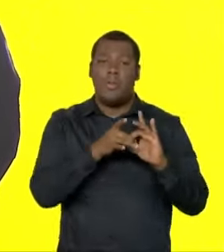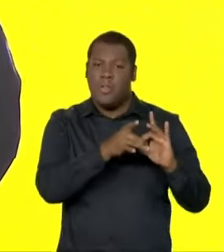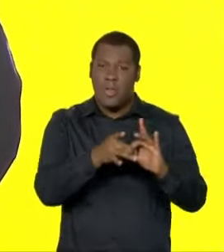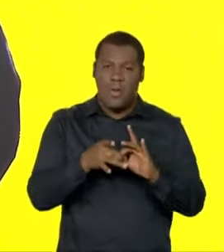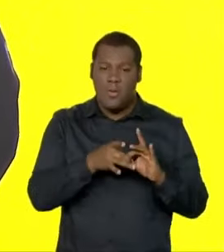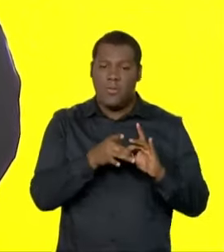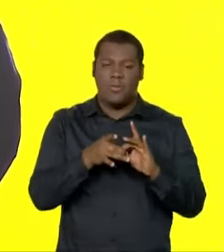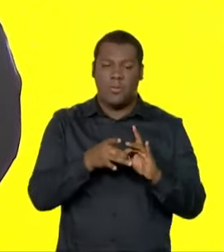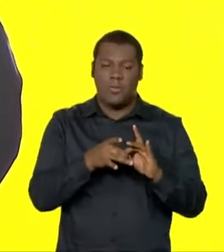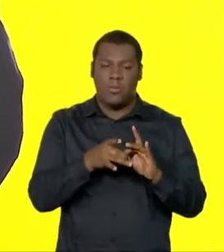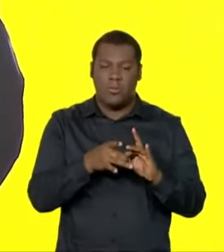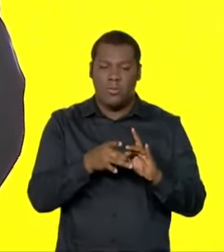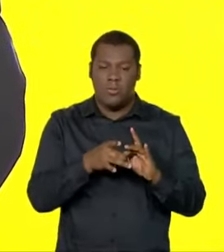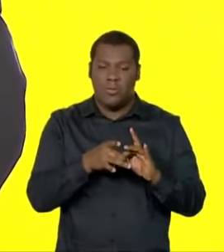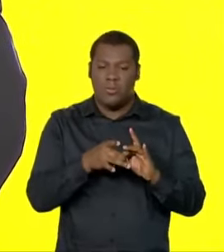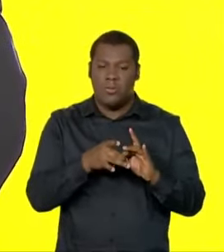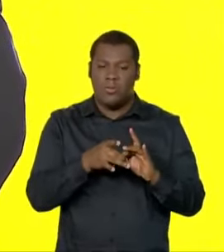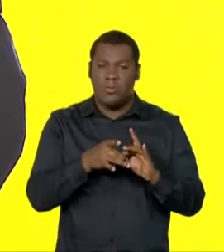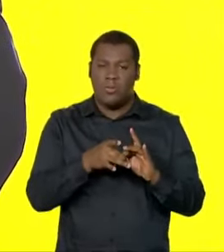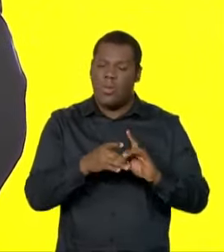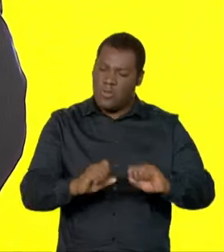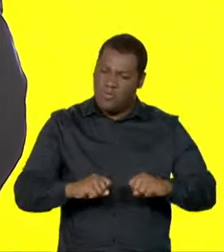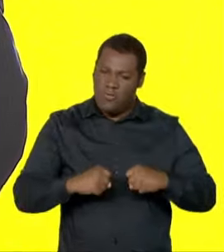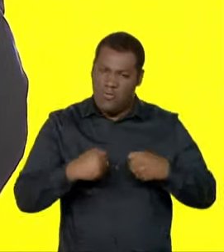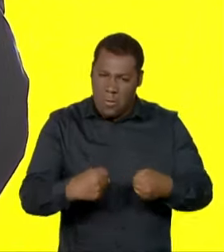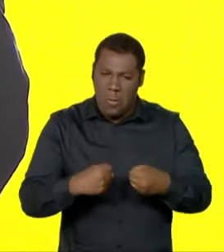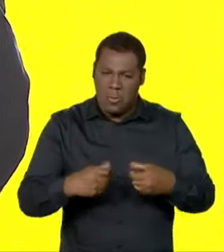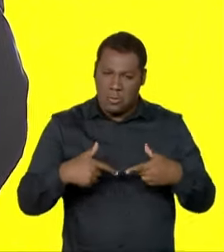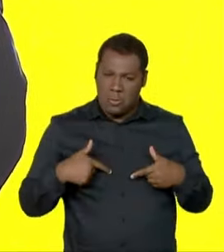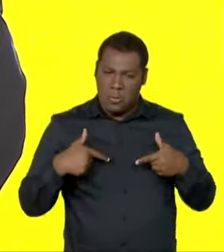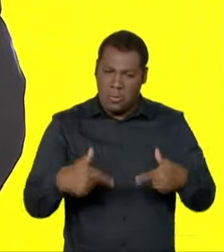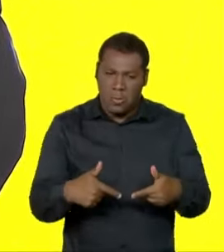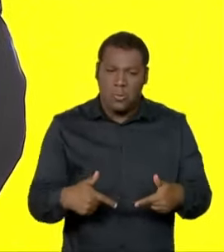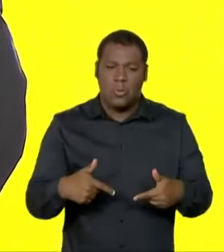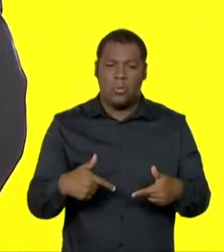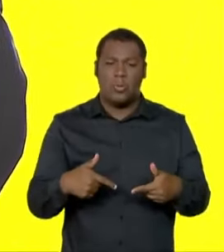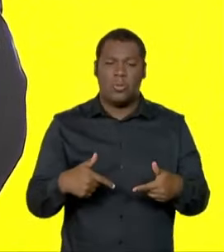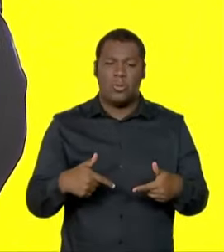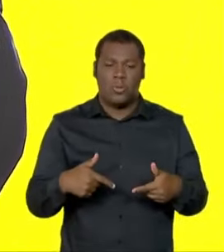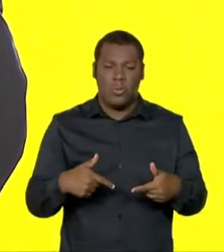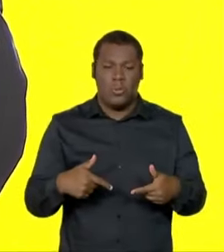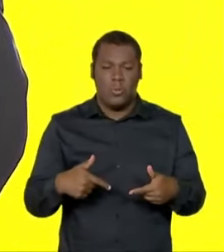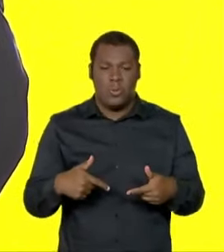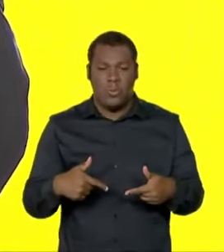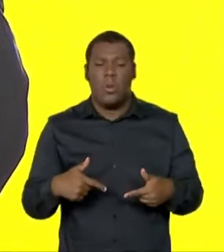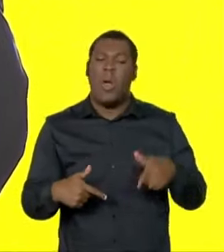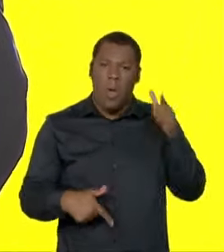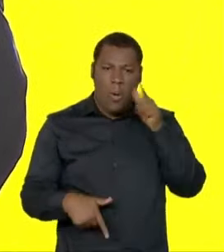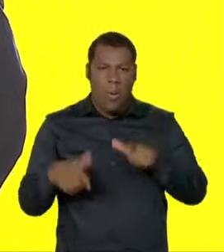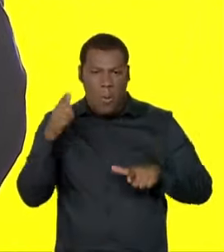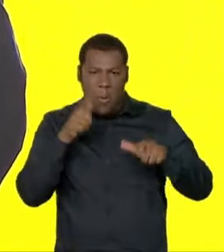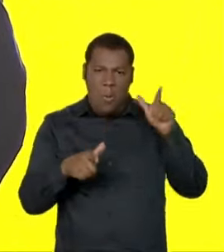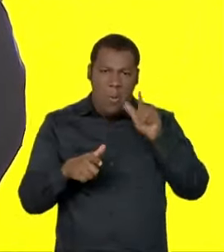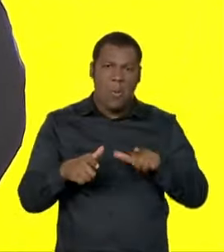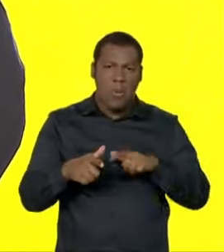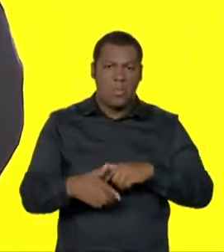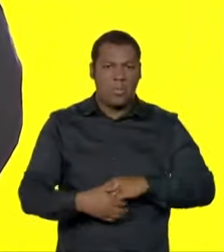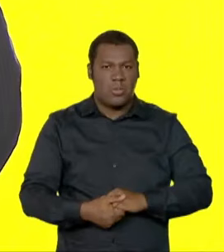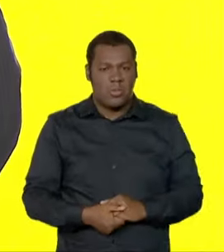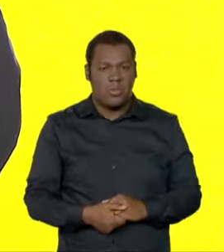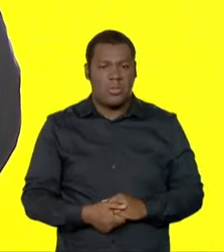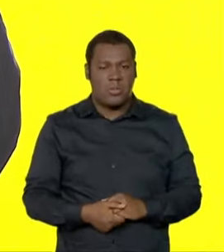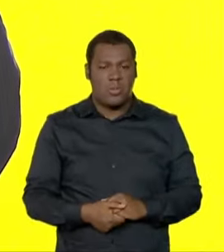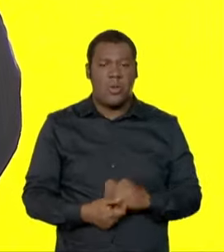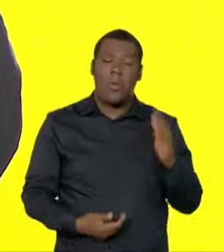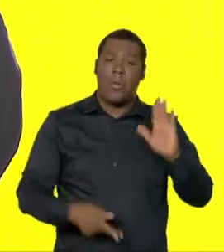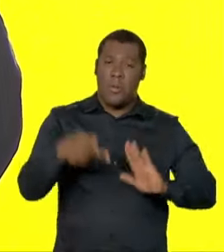junto, não tem outra alternativa. Nós temos que remar todos para o mesmo lado, e acho que nós vamos conseguir. Então, estou otimista, Acho que